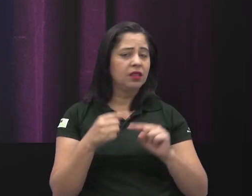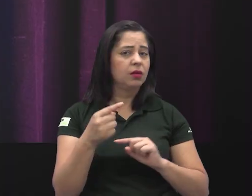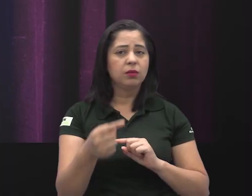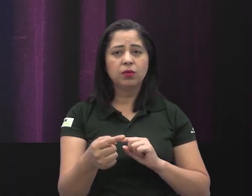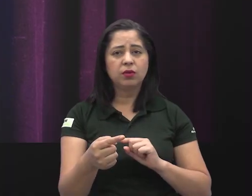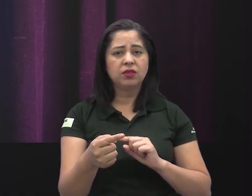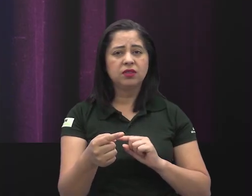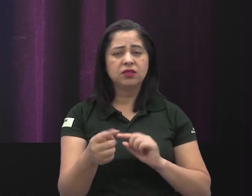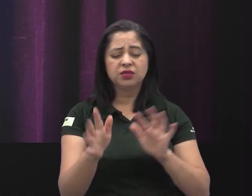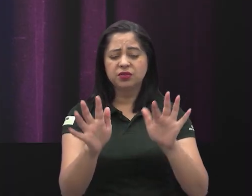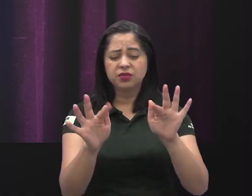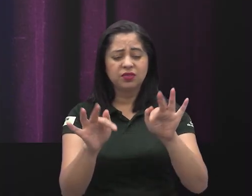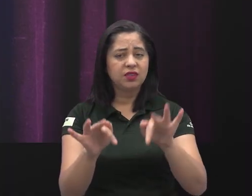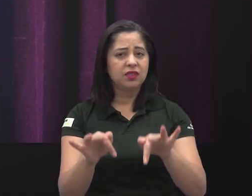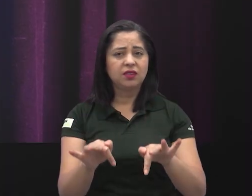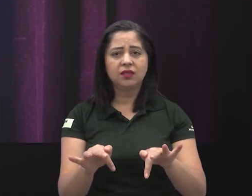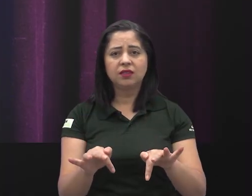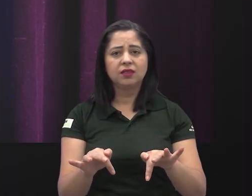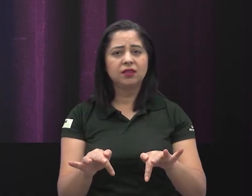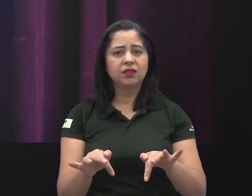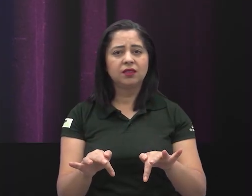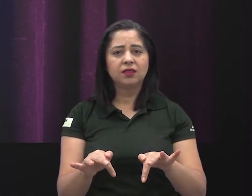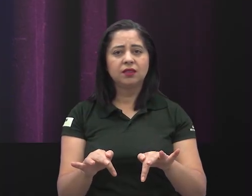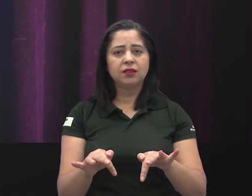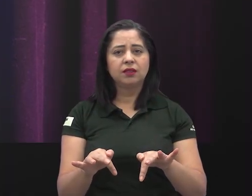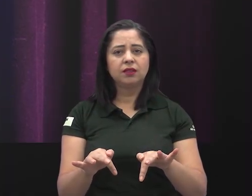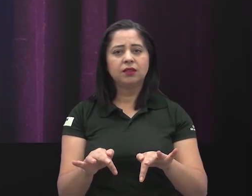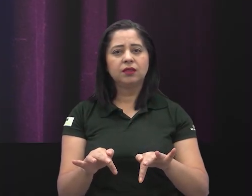E depois, no final,